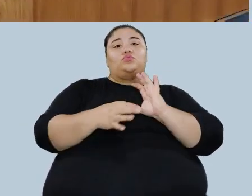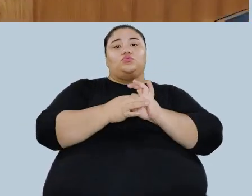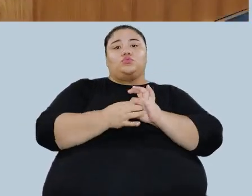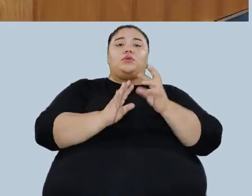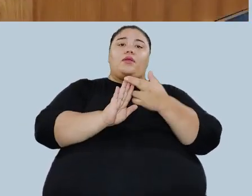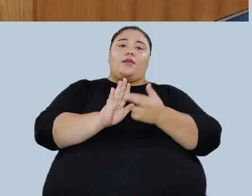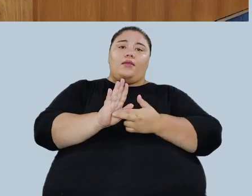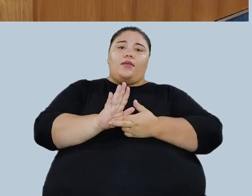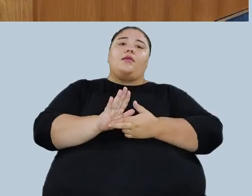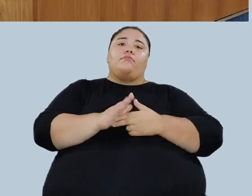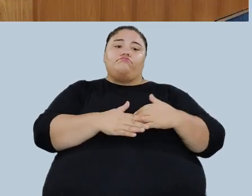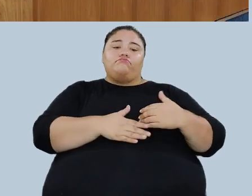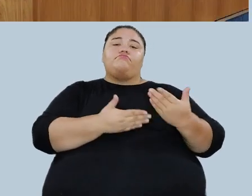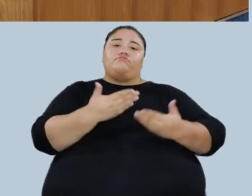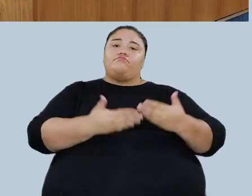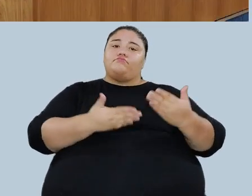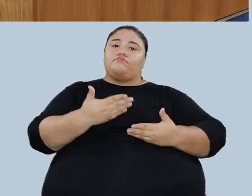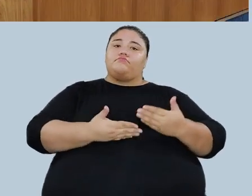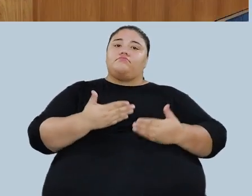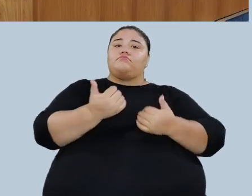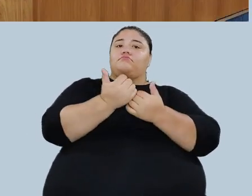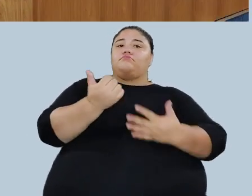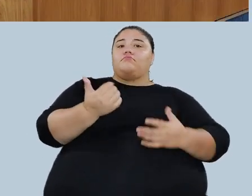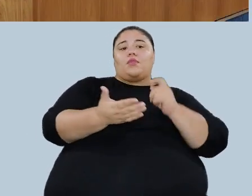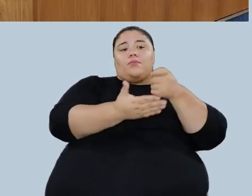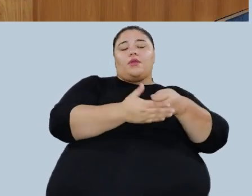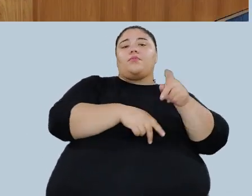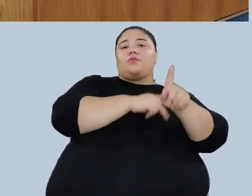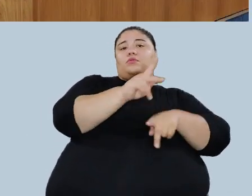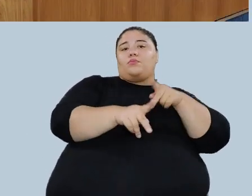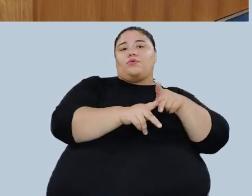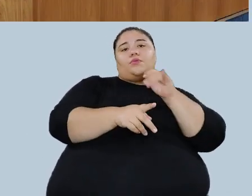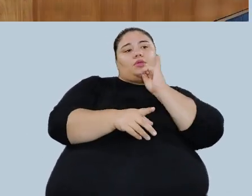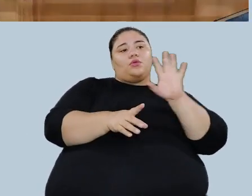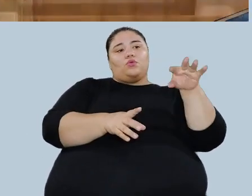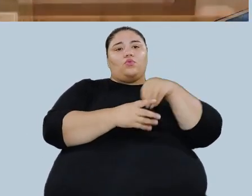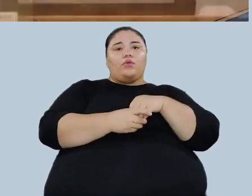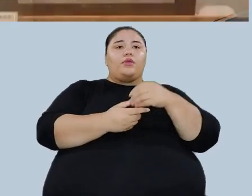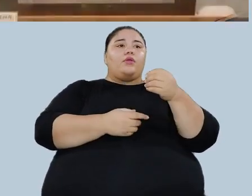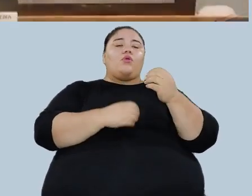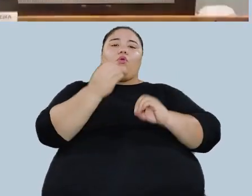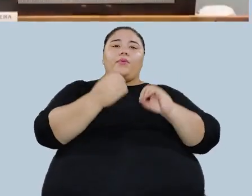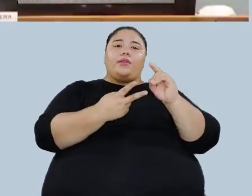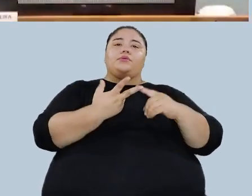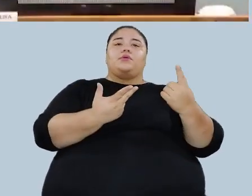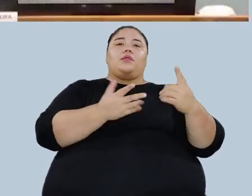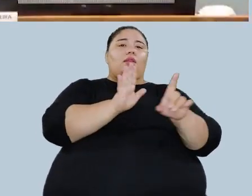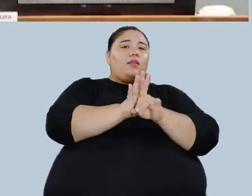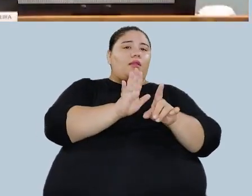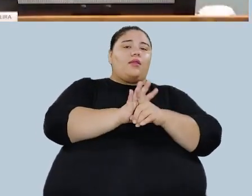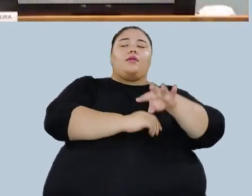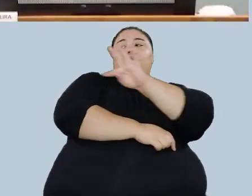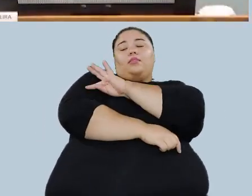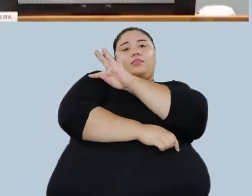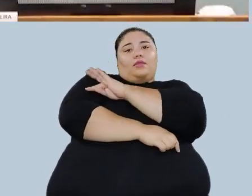essas regras e procedimentos de prestação de serviço de pagamento ao público, né, incluindo os operacionais, comerciais, legais e